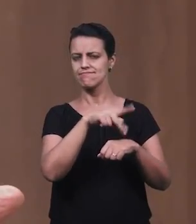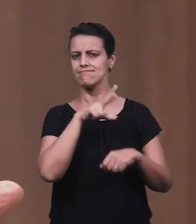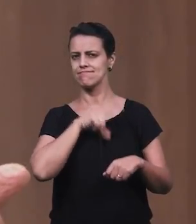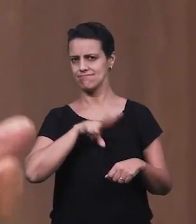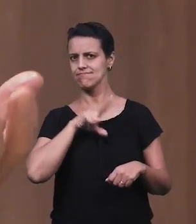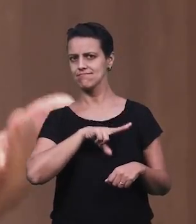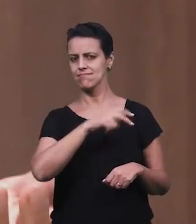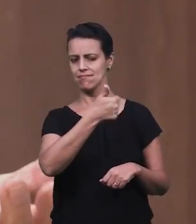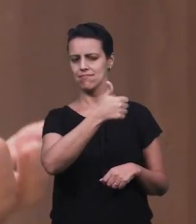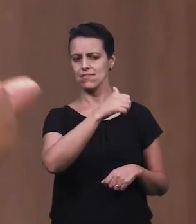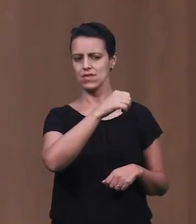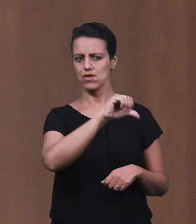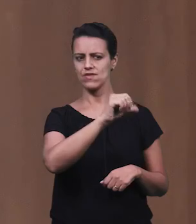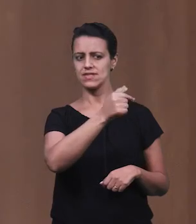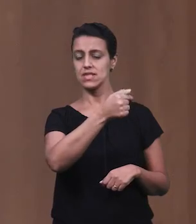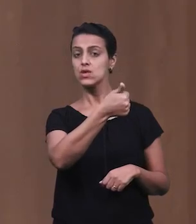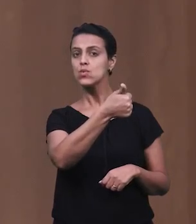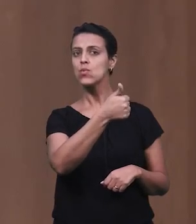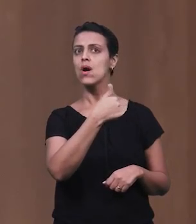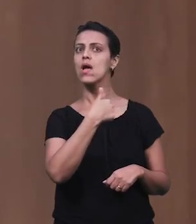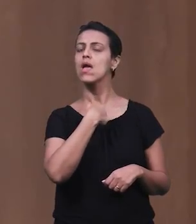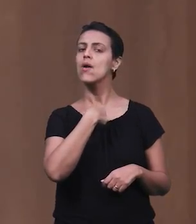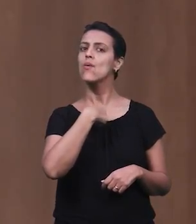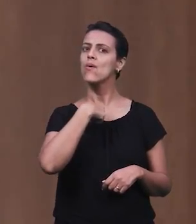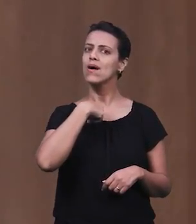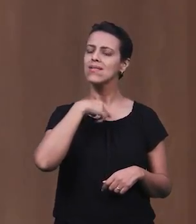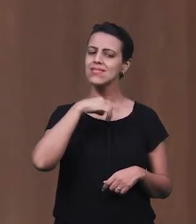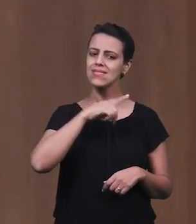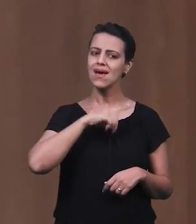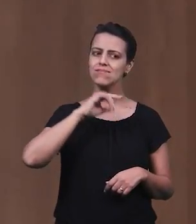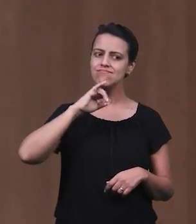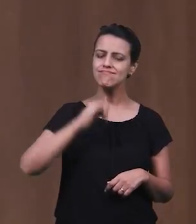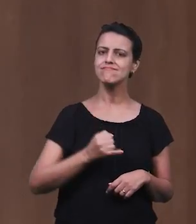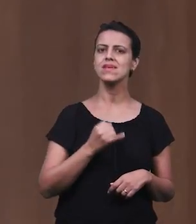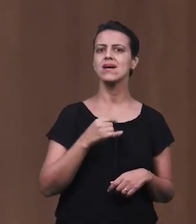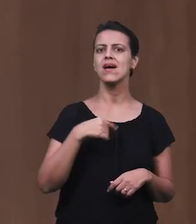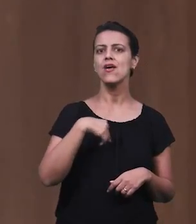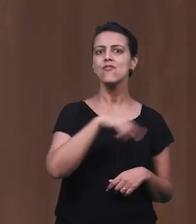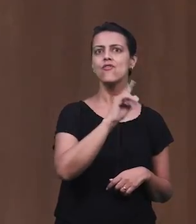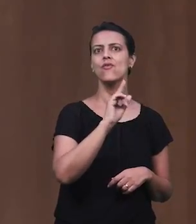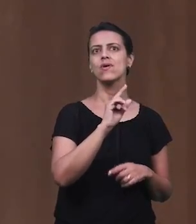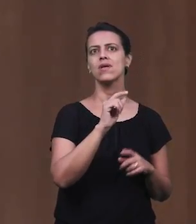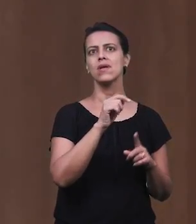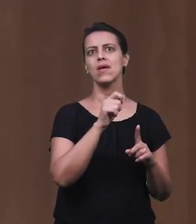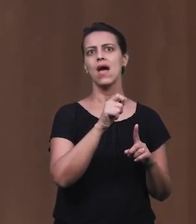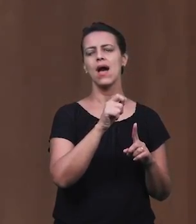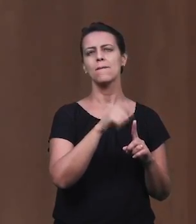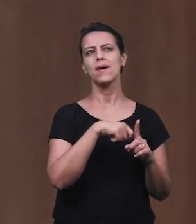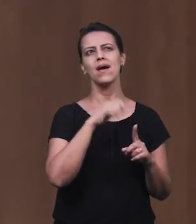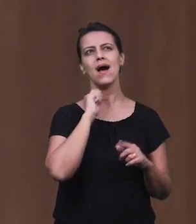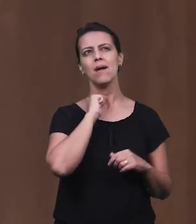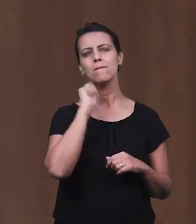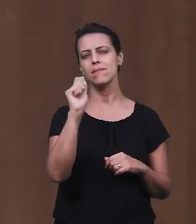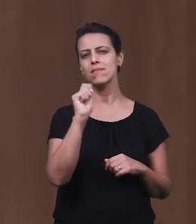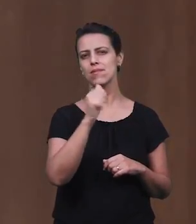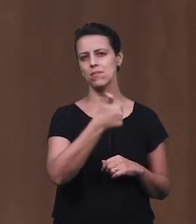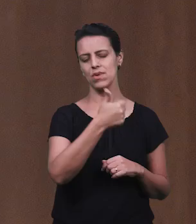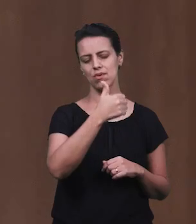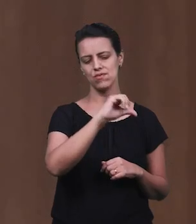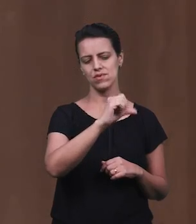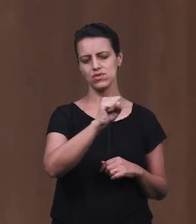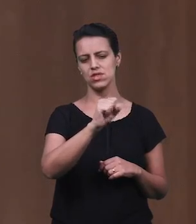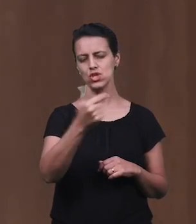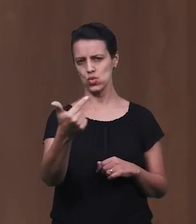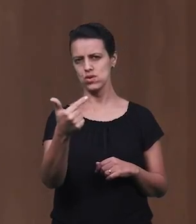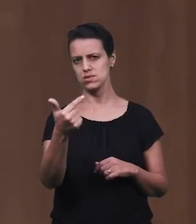1981, a oportunidade que eu tive de ir a Portugal, naquela época, foi em abril de 82. Eu tinha vindo de uma viagem a Israel, uma